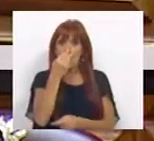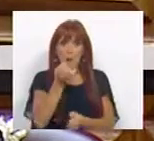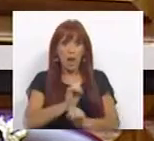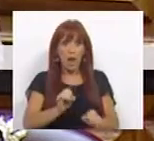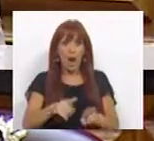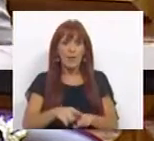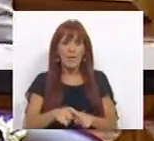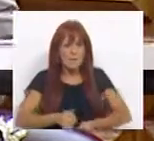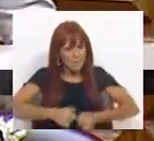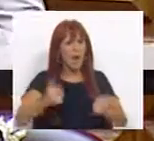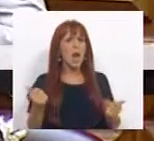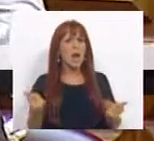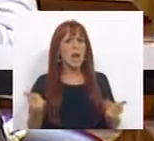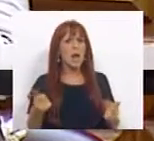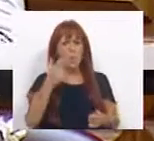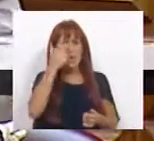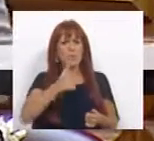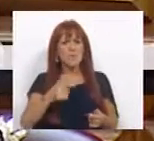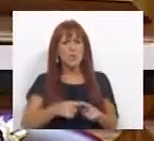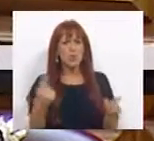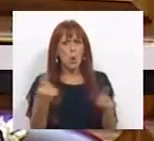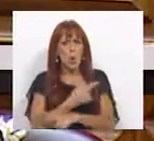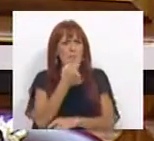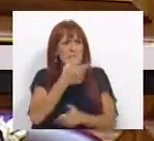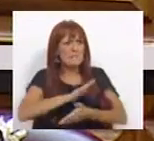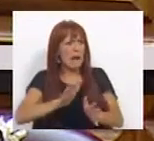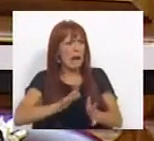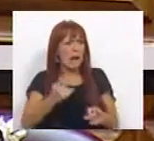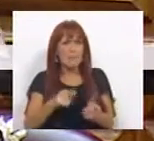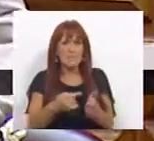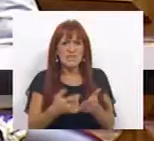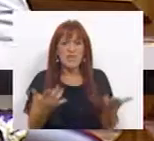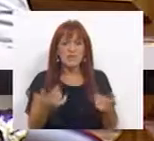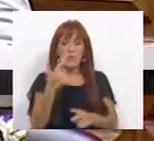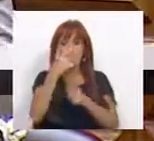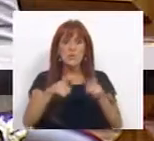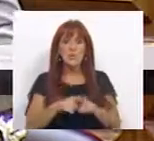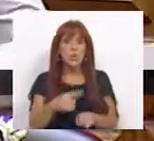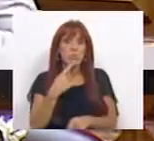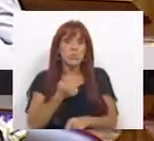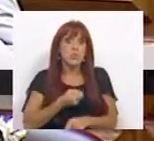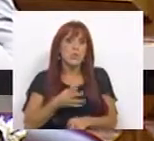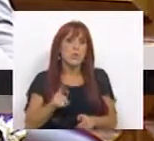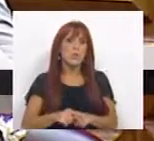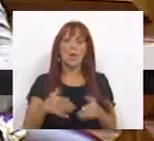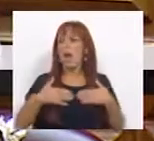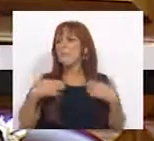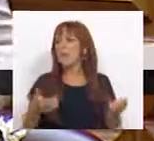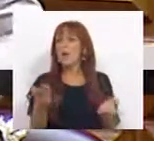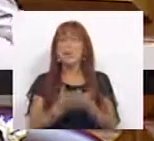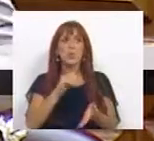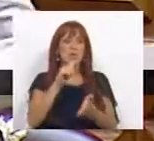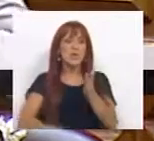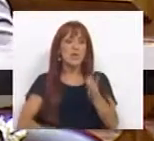alimentar convenientemente, foram pessoas que deixaram de comprar os medicamentos que precisavam, foram pessoas que muitas vezes tiveram que abandonar os